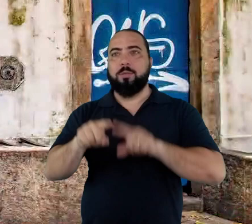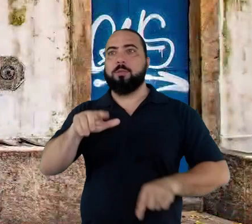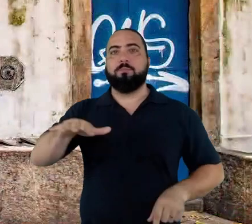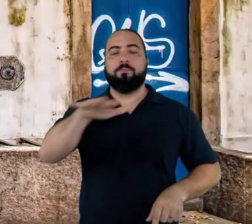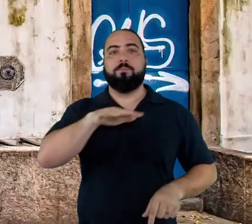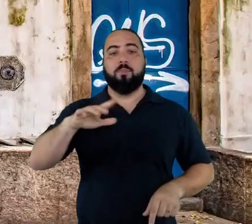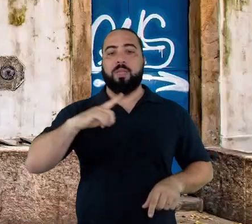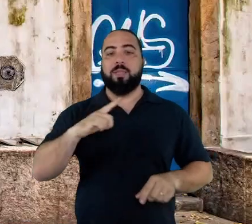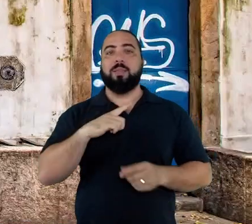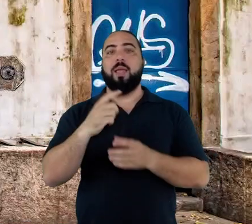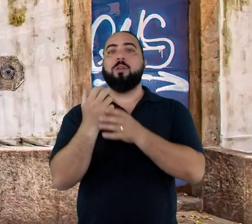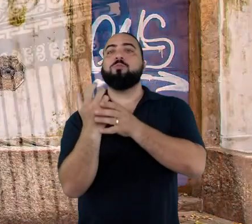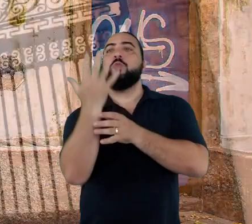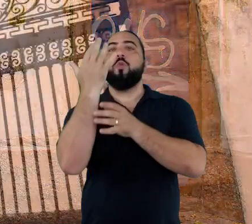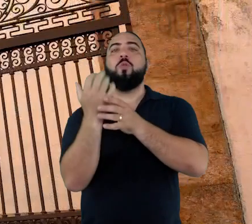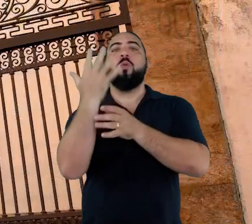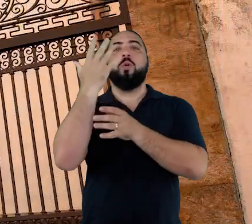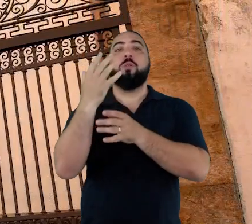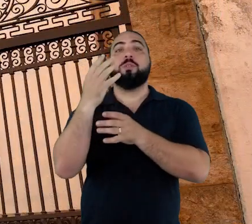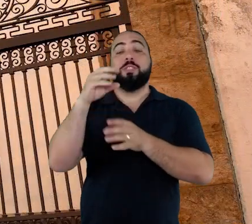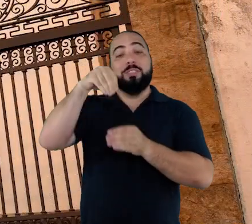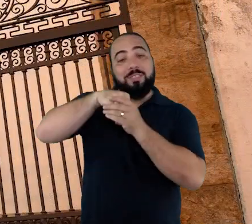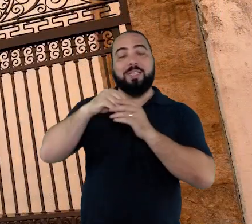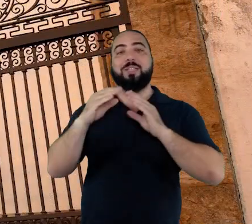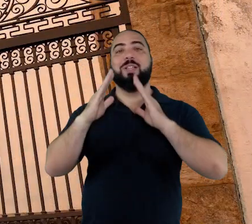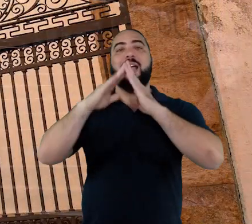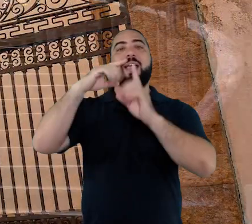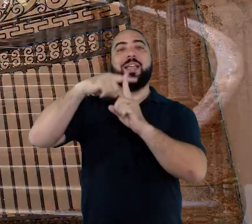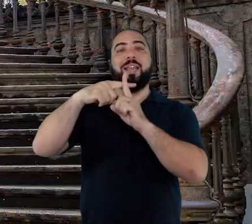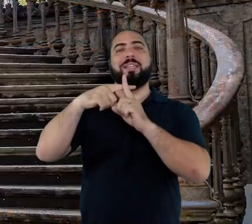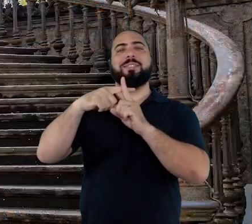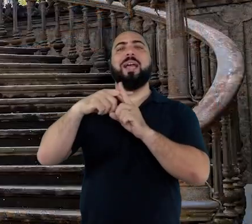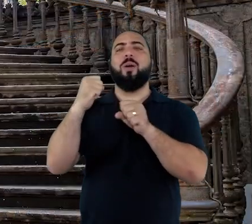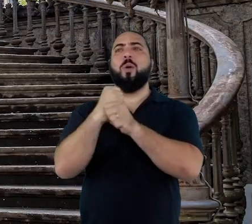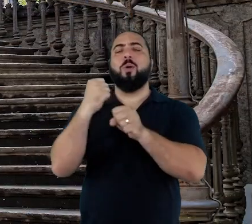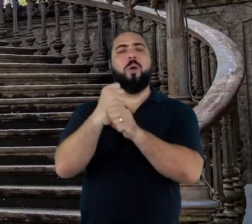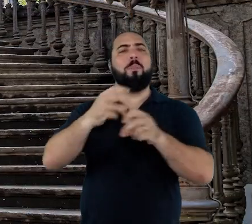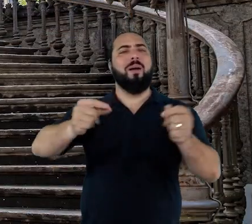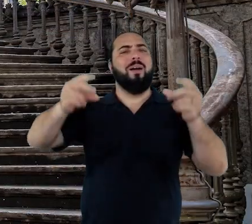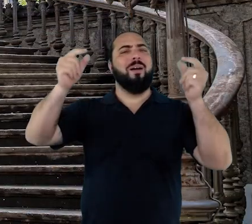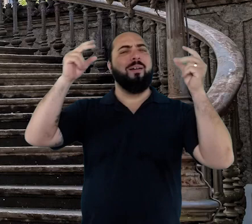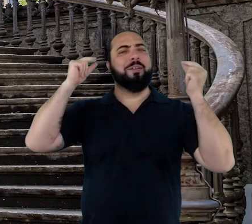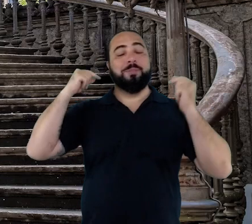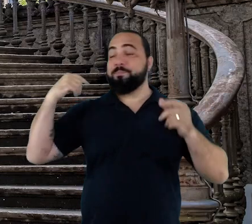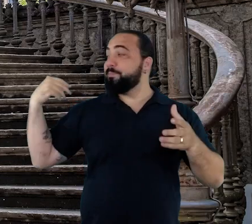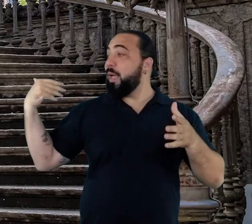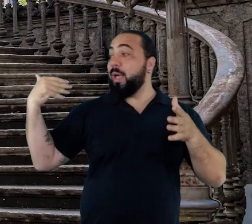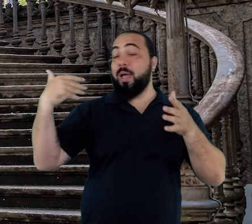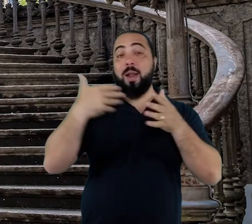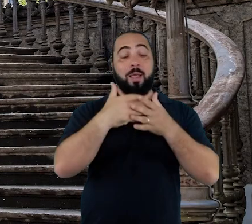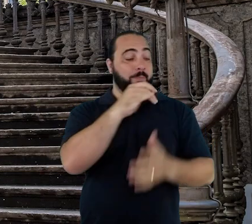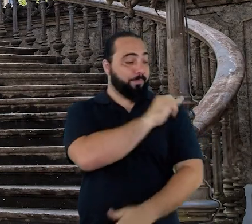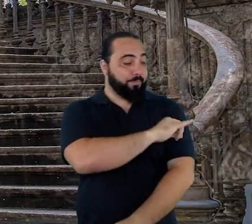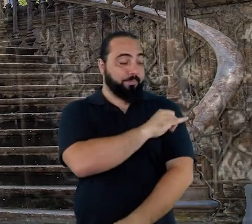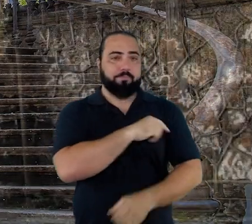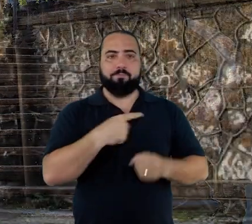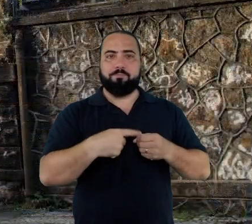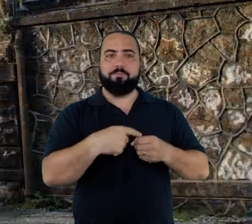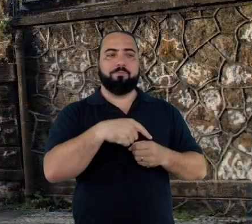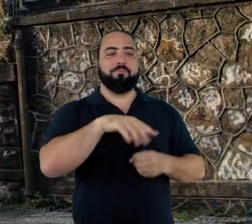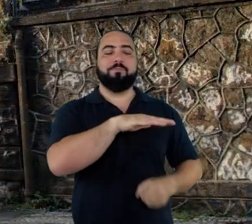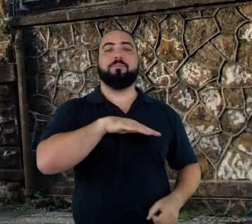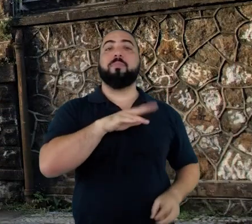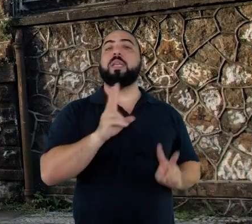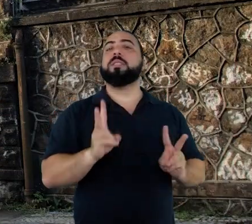material tem no Chafariz da Glória e na Igreja da Glória suas construções mais antigas. Fotos. Ao longo da história do Rio de Janeiro, o bairro sempre